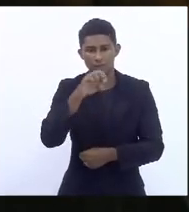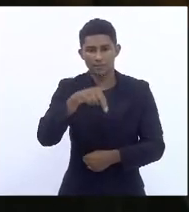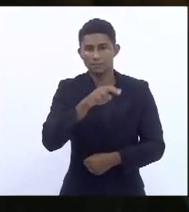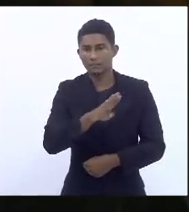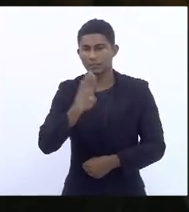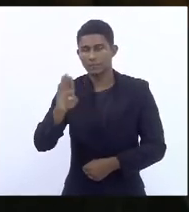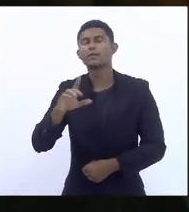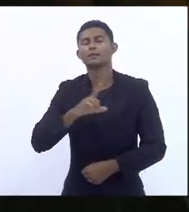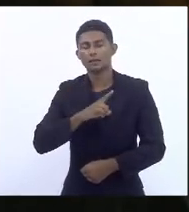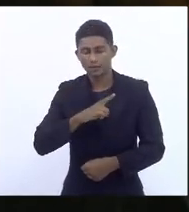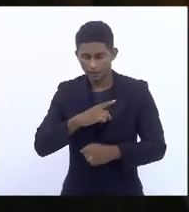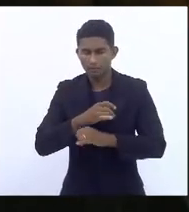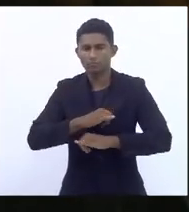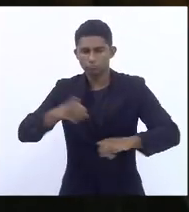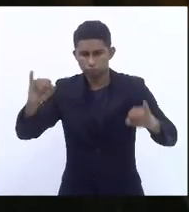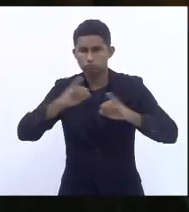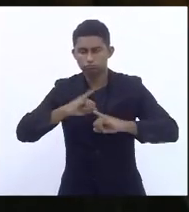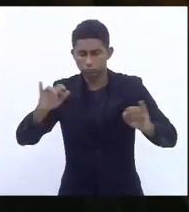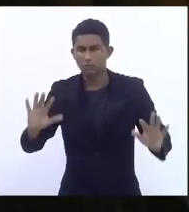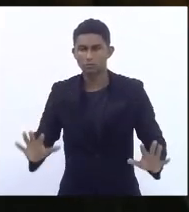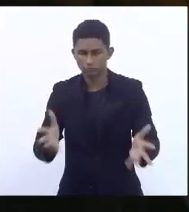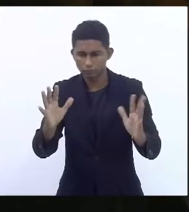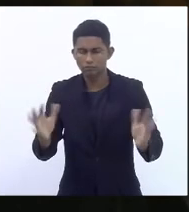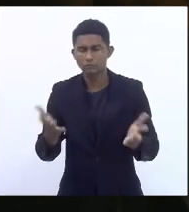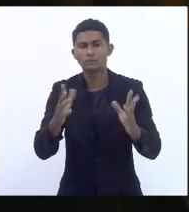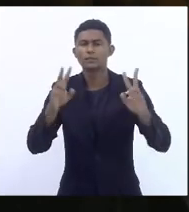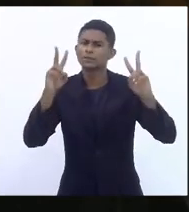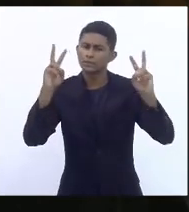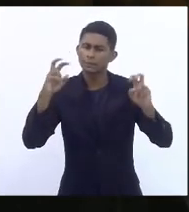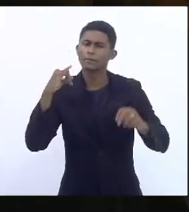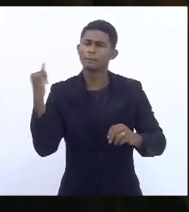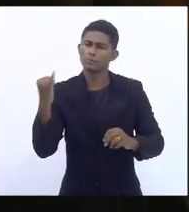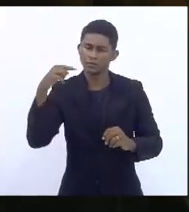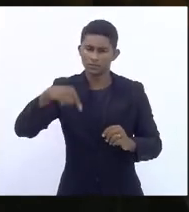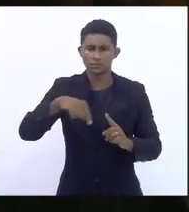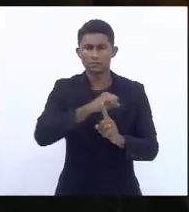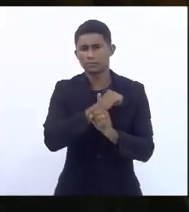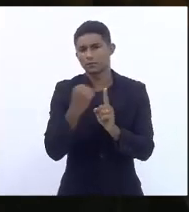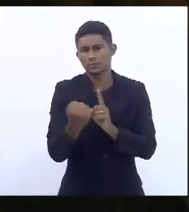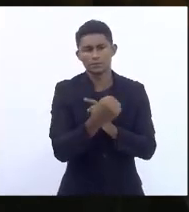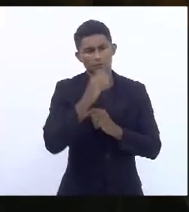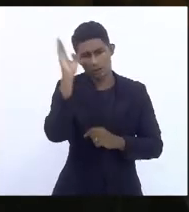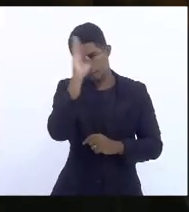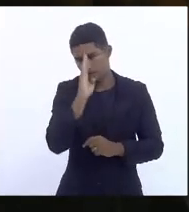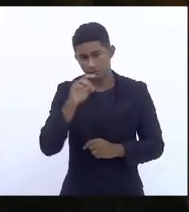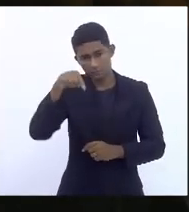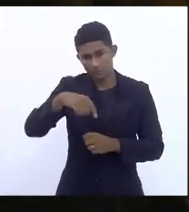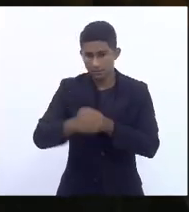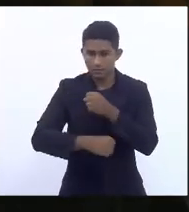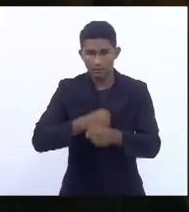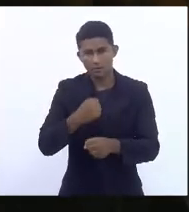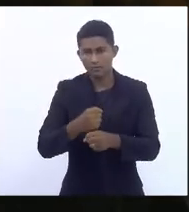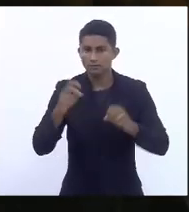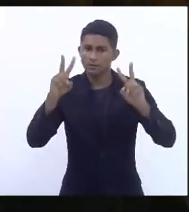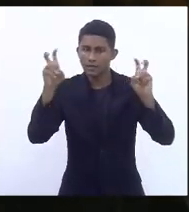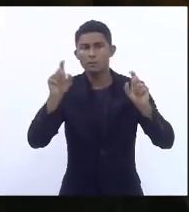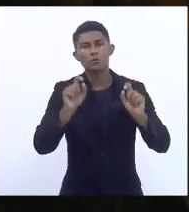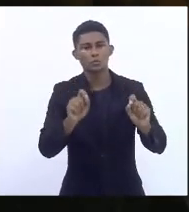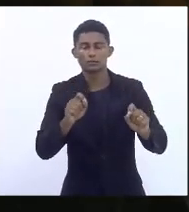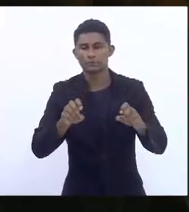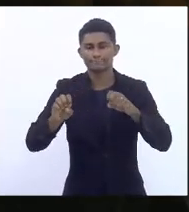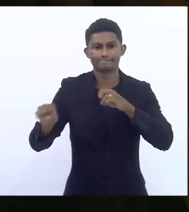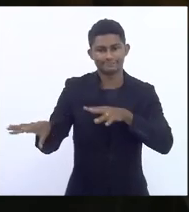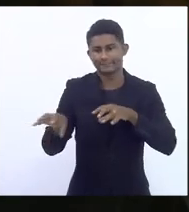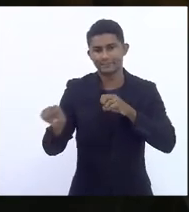torno de um tema que tem a ver com uma questão relevante para a sociedade brasileira. Este ano o tema é educação. Aliás, é